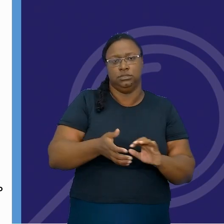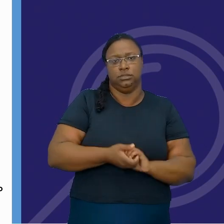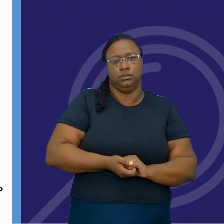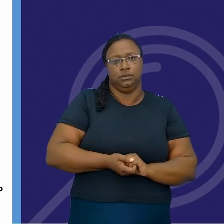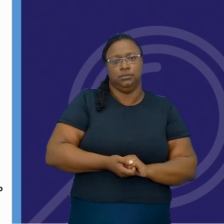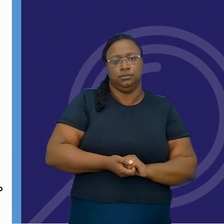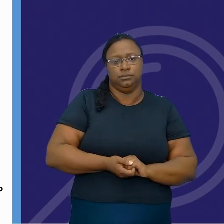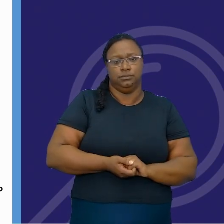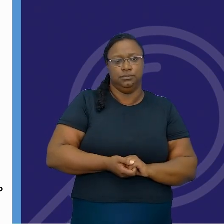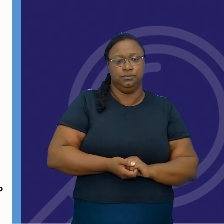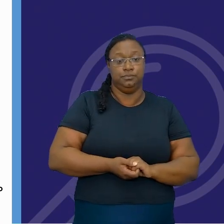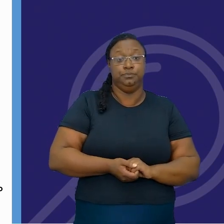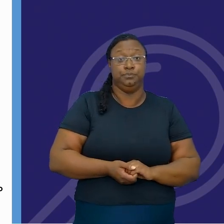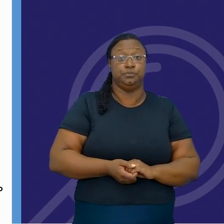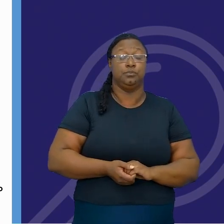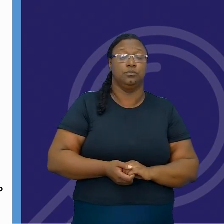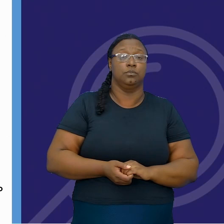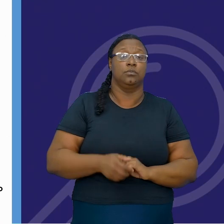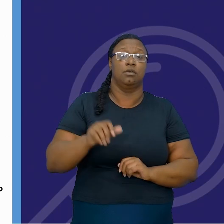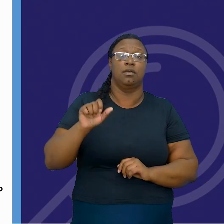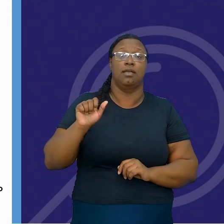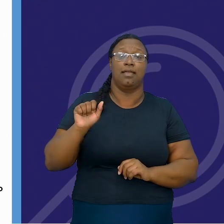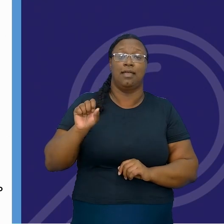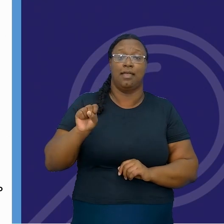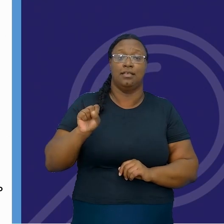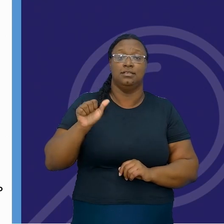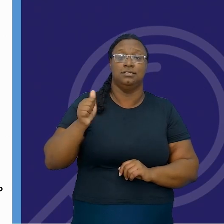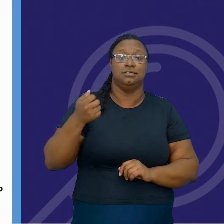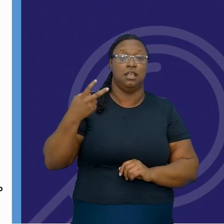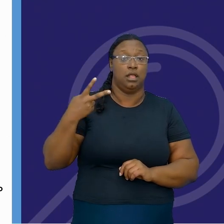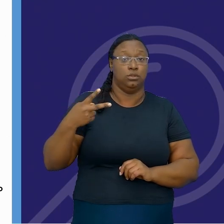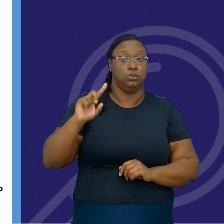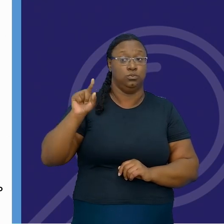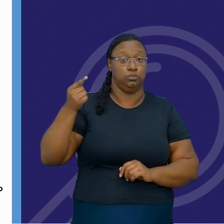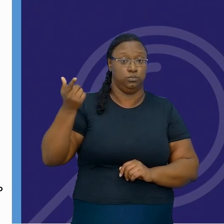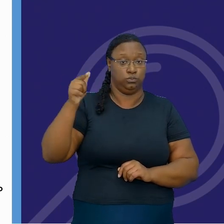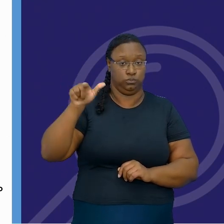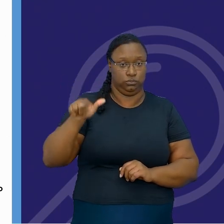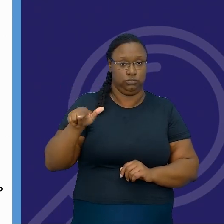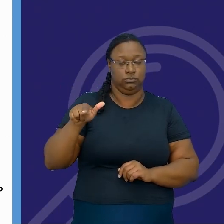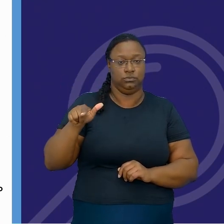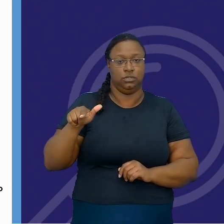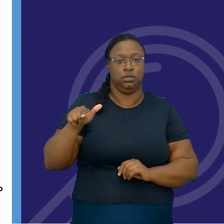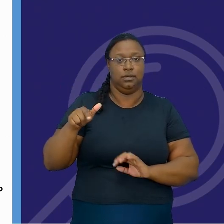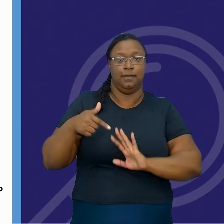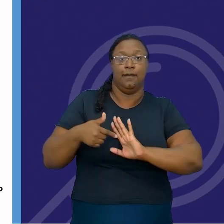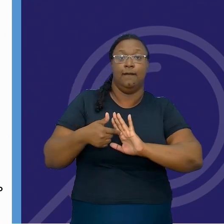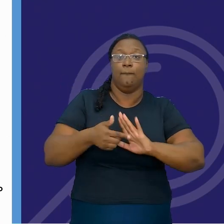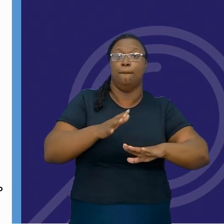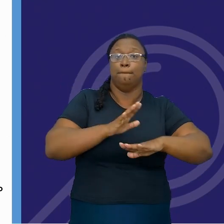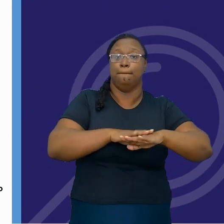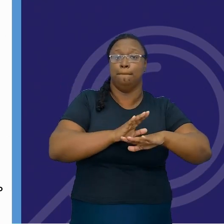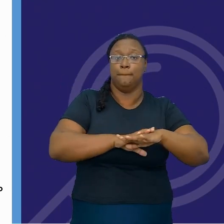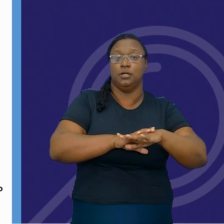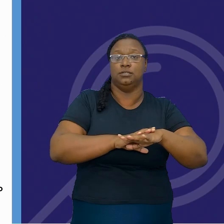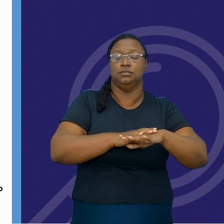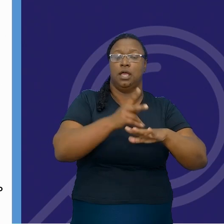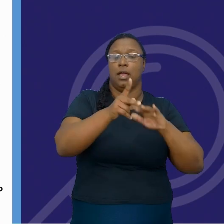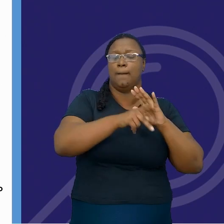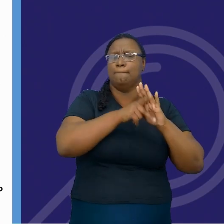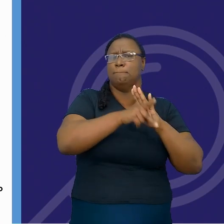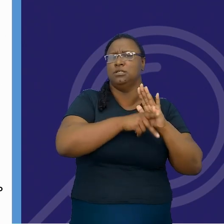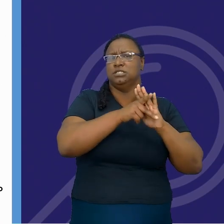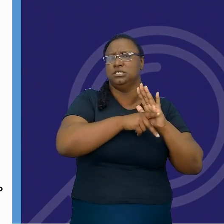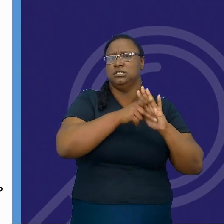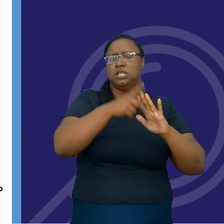na SA2, vamos retomar depois, a gente propôs, né, uma pesquisa mesmo,